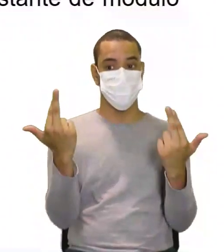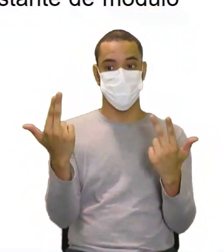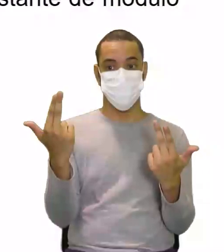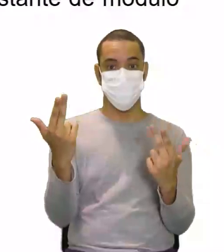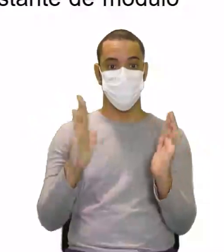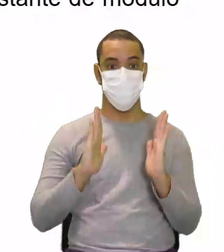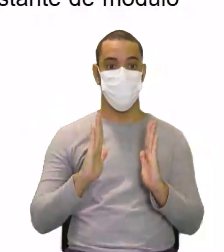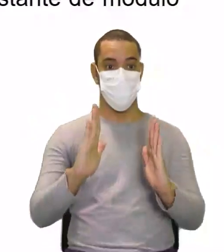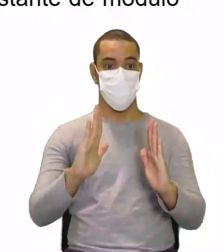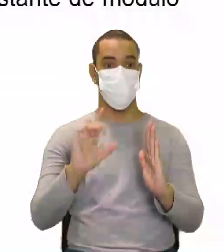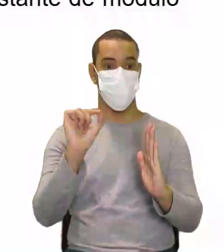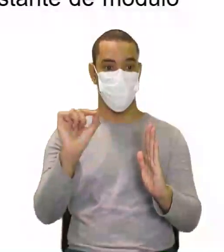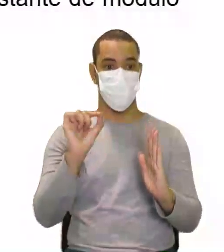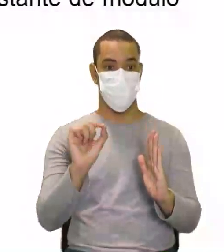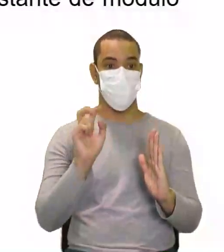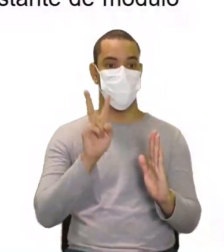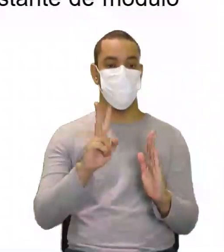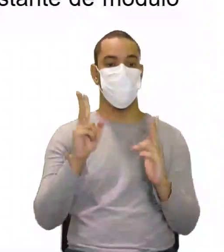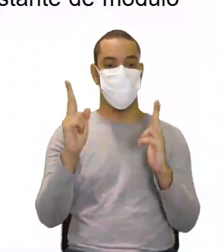módulo